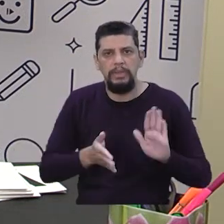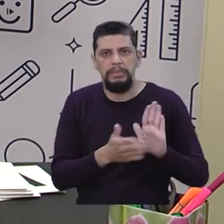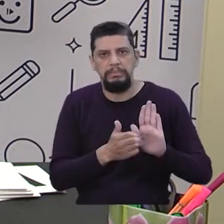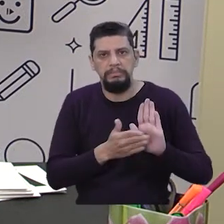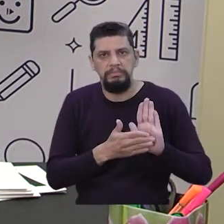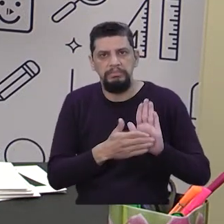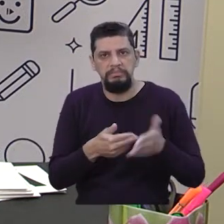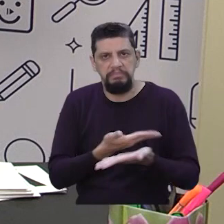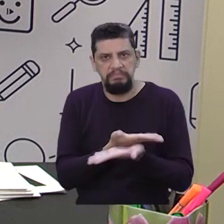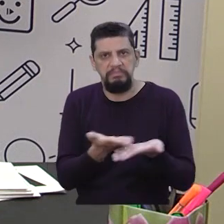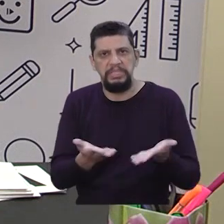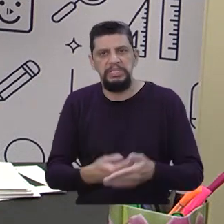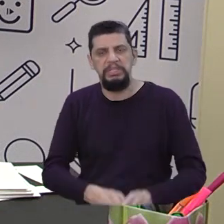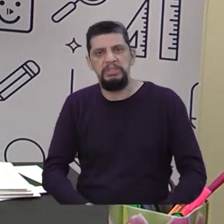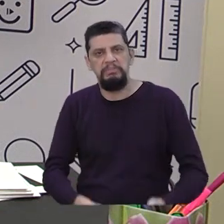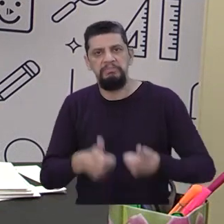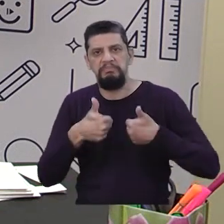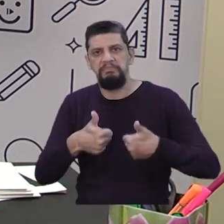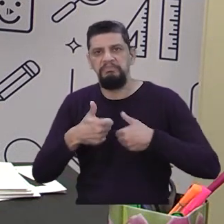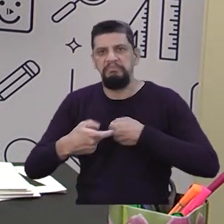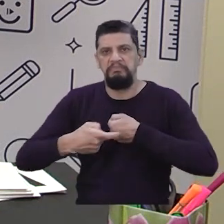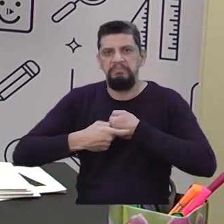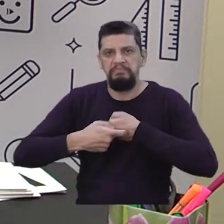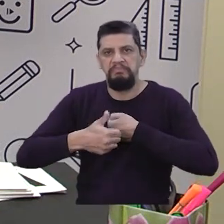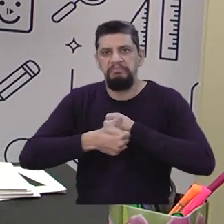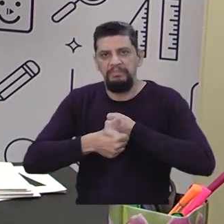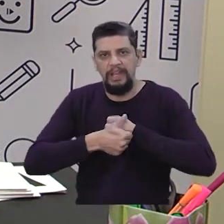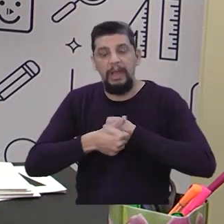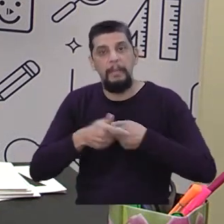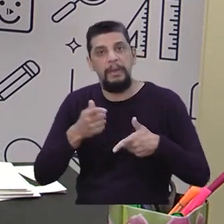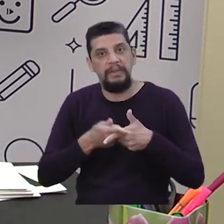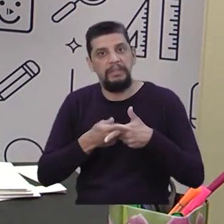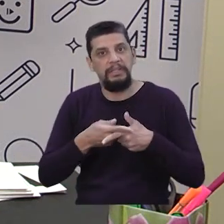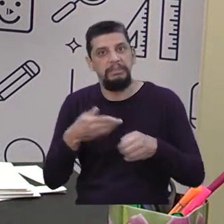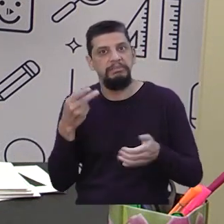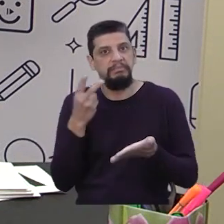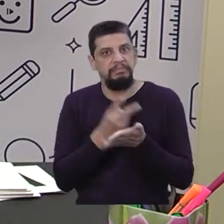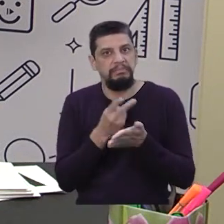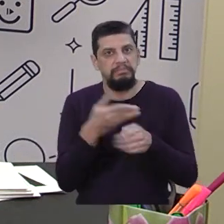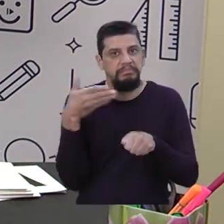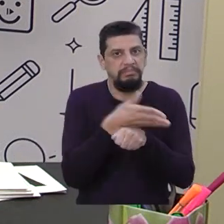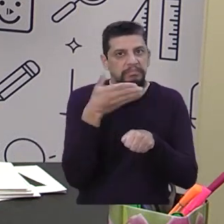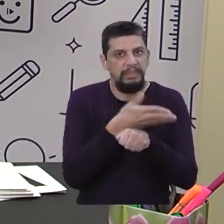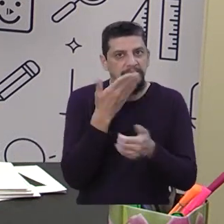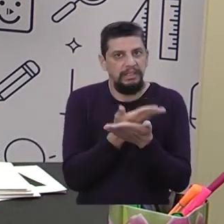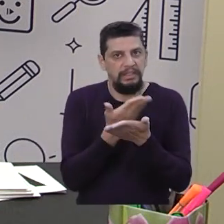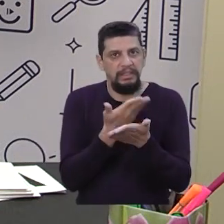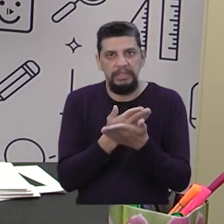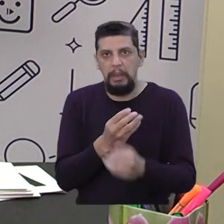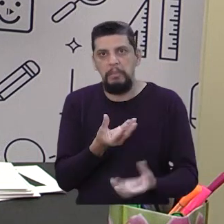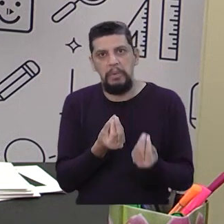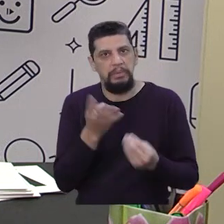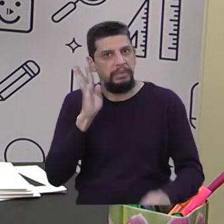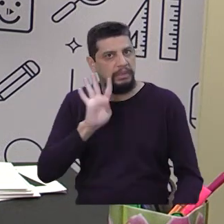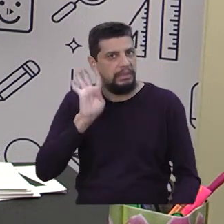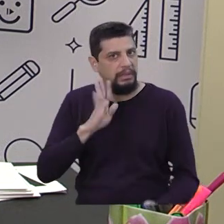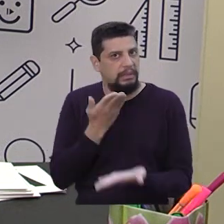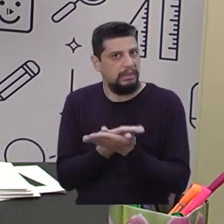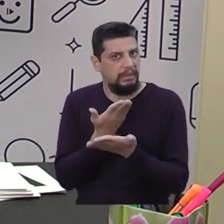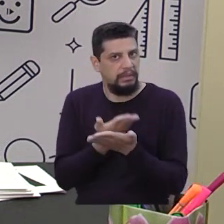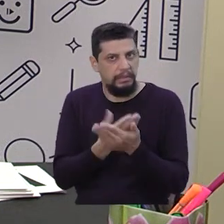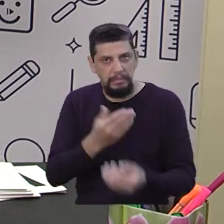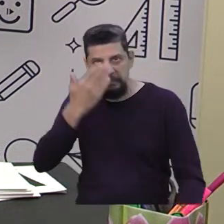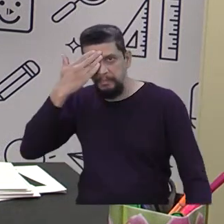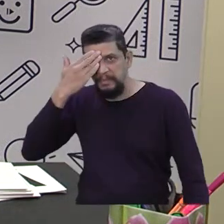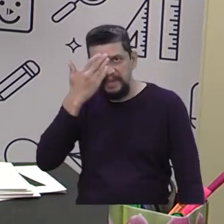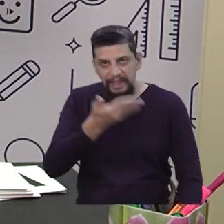estão de parabéns. Estou curtindo a aula. Porque vocês estão muito participativos hoje. Tá bem legal.